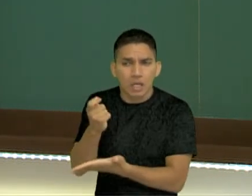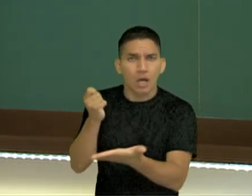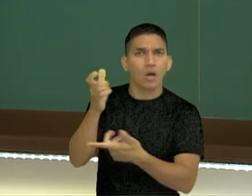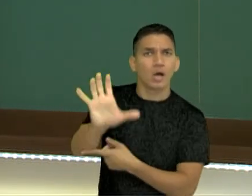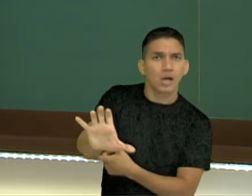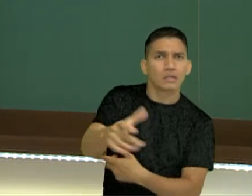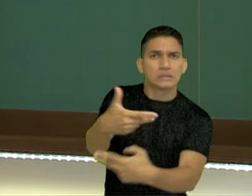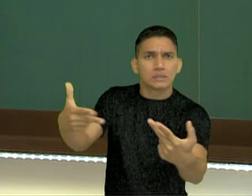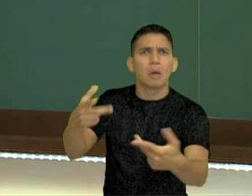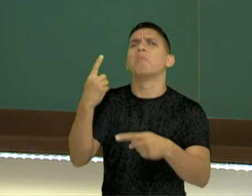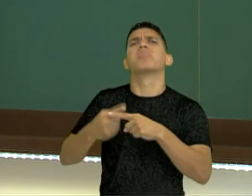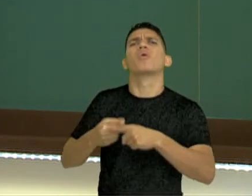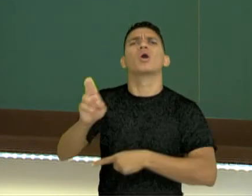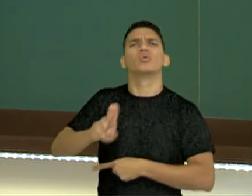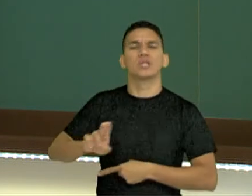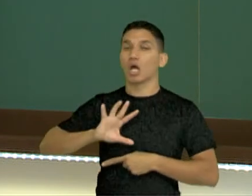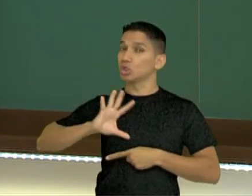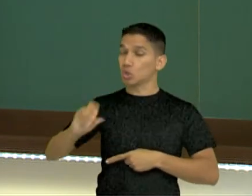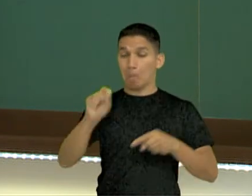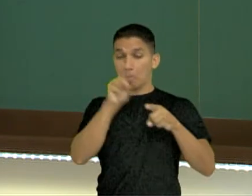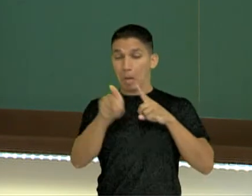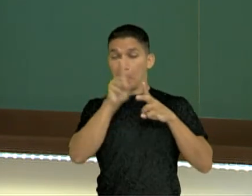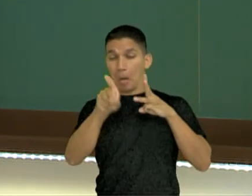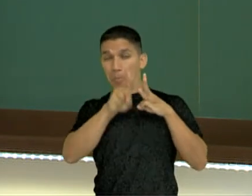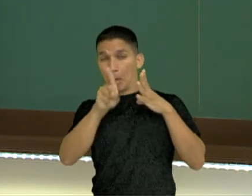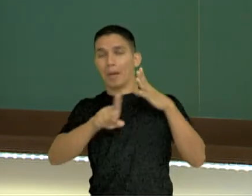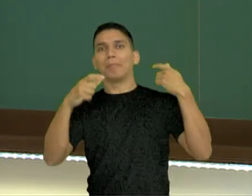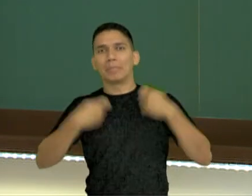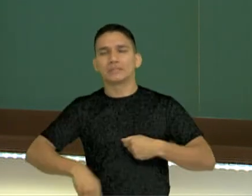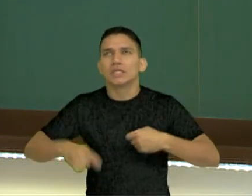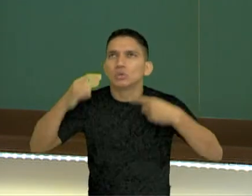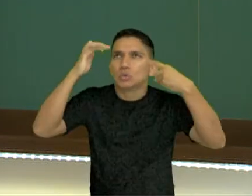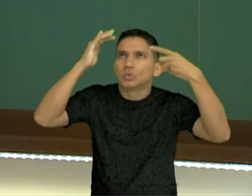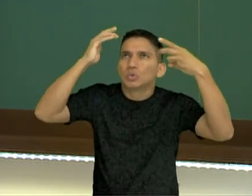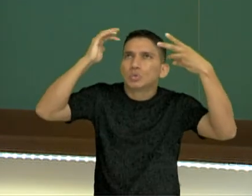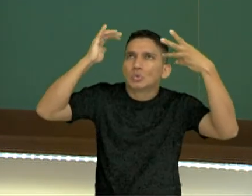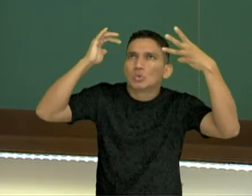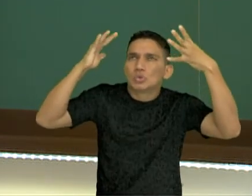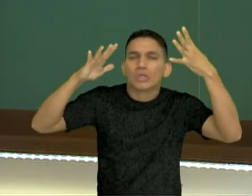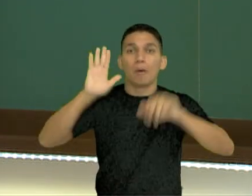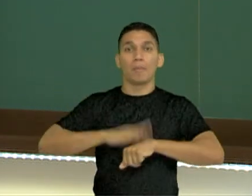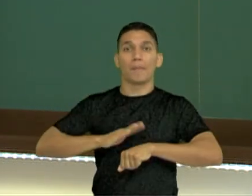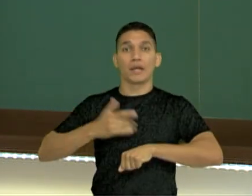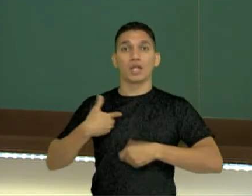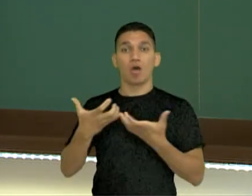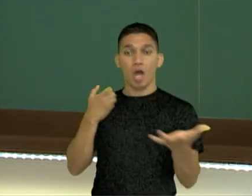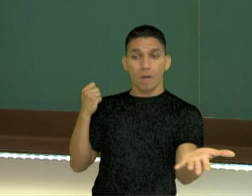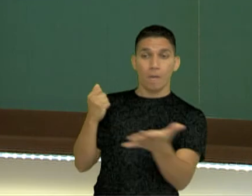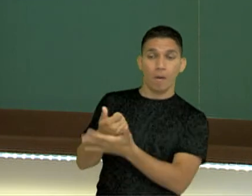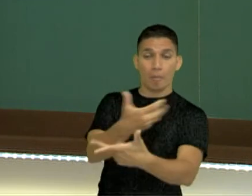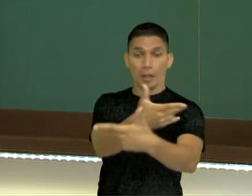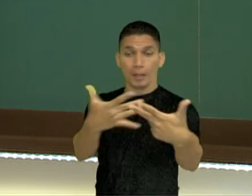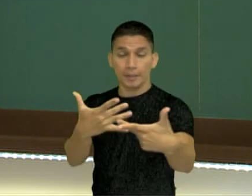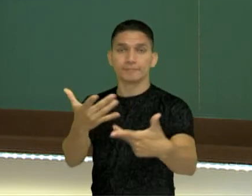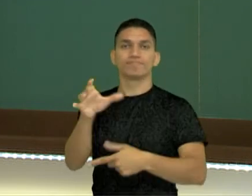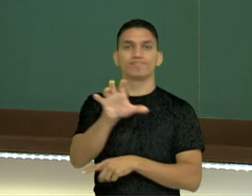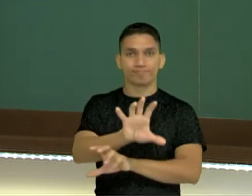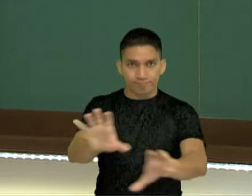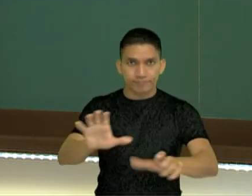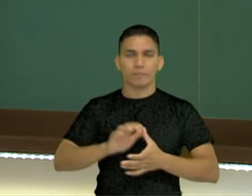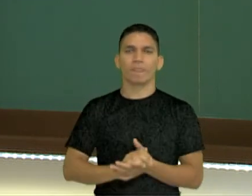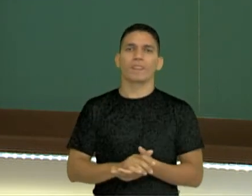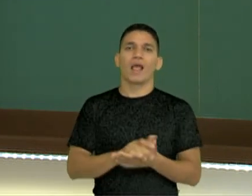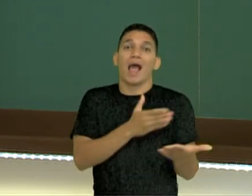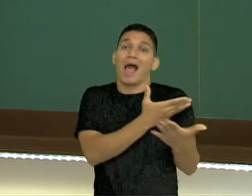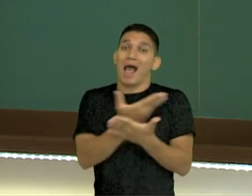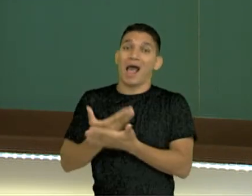devo utilizar ela? Todas as perguntas devem ser feitas quando eu quero adquirir um bem. E esta aula fica